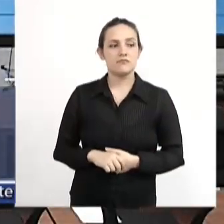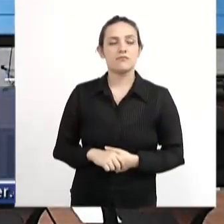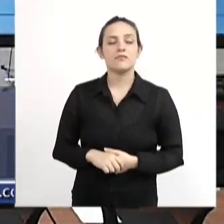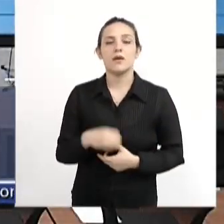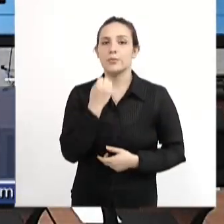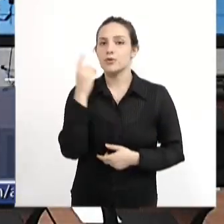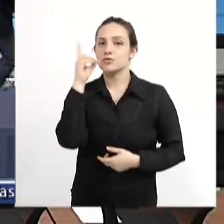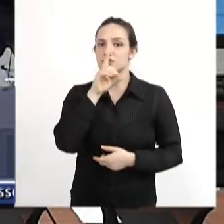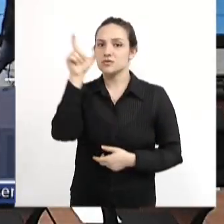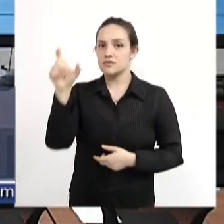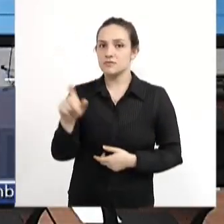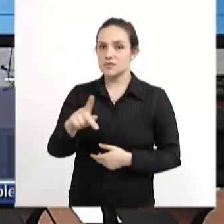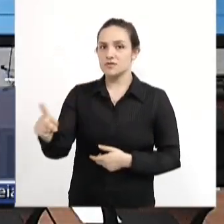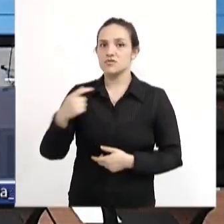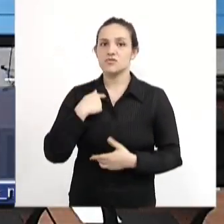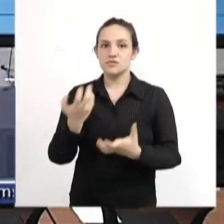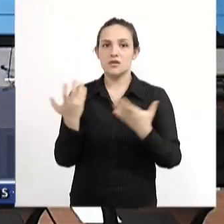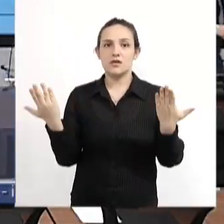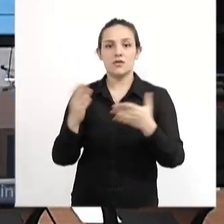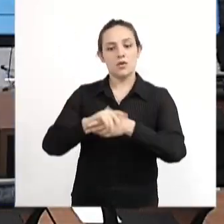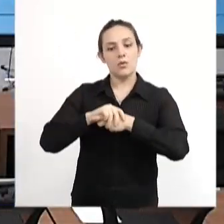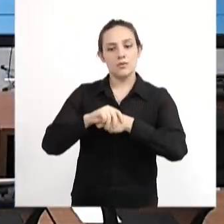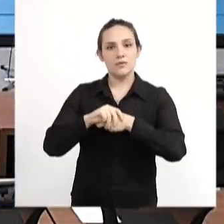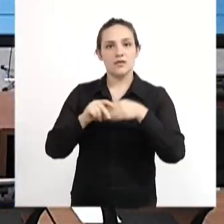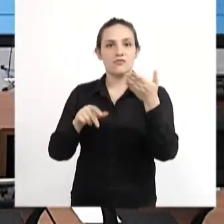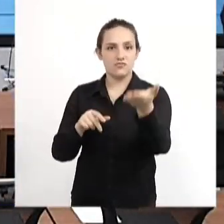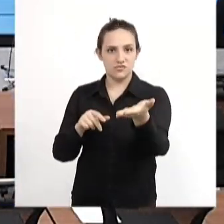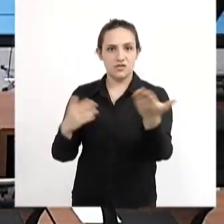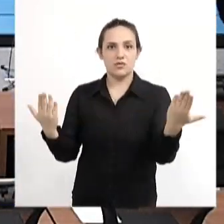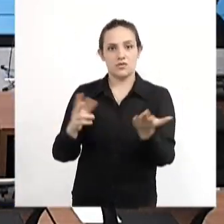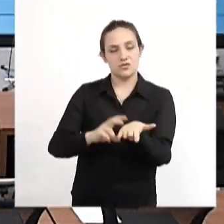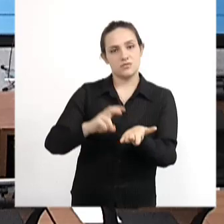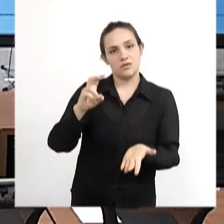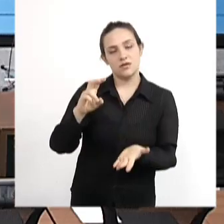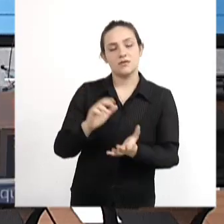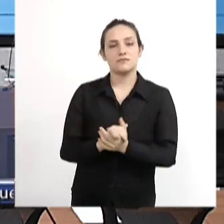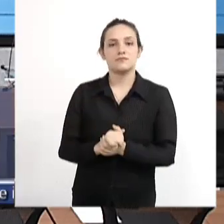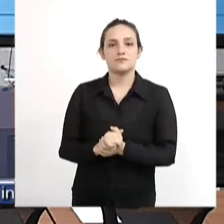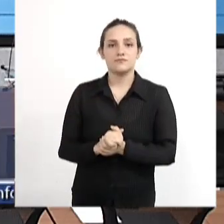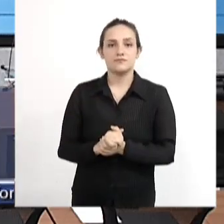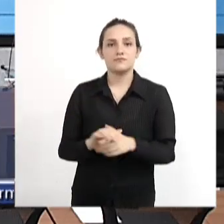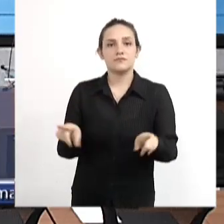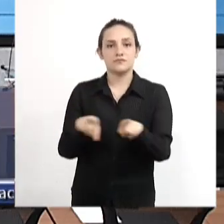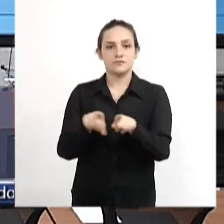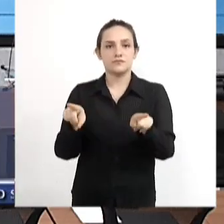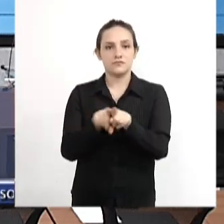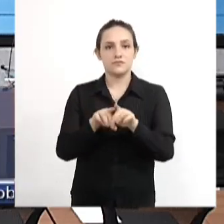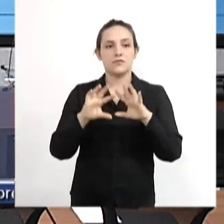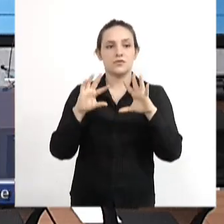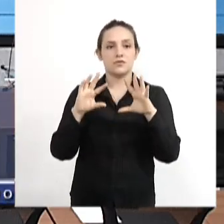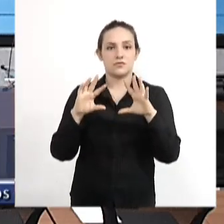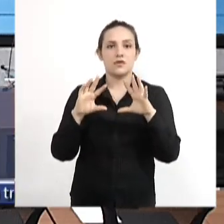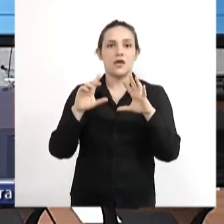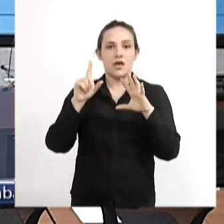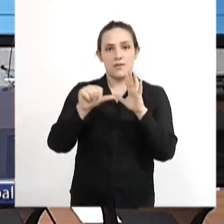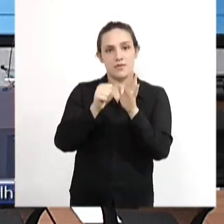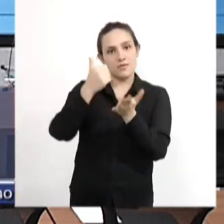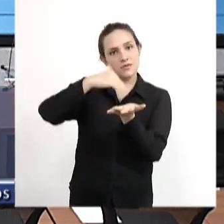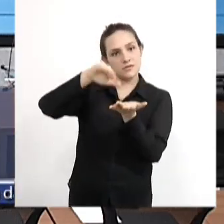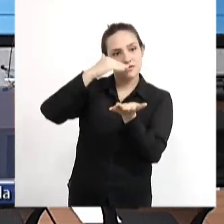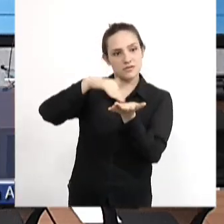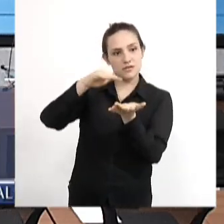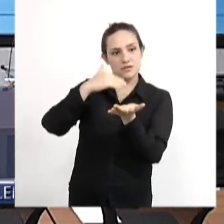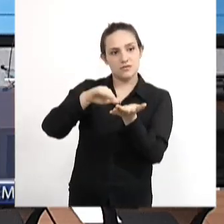Bom dia, senhor presidente. Quero cumprimentar Vossa Excelência nessa manhã. Também cumprimentar nosso primeiro